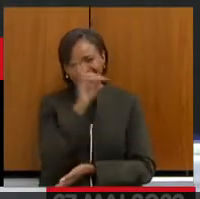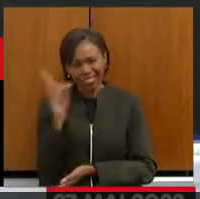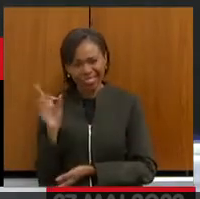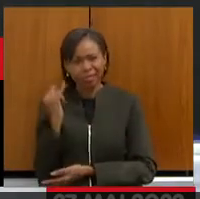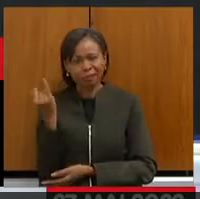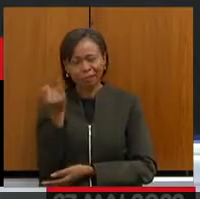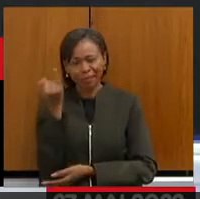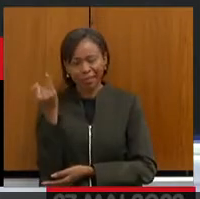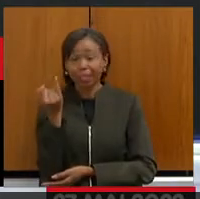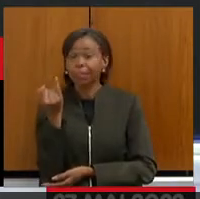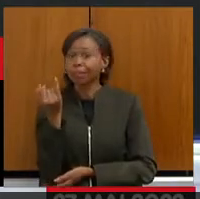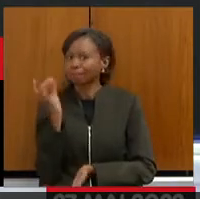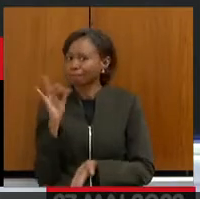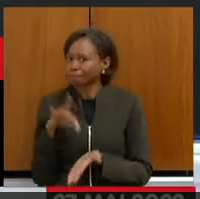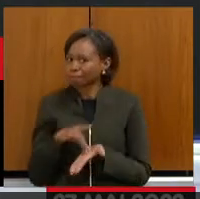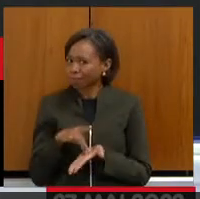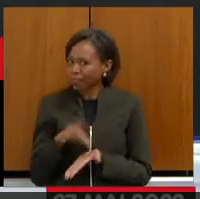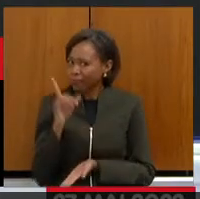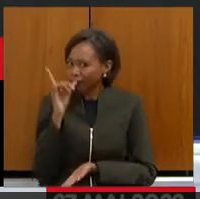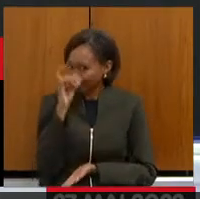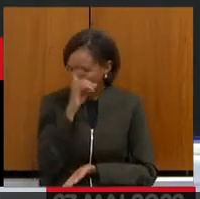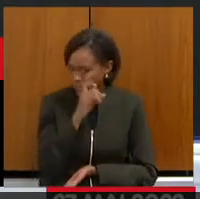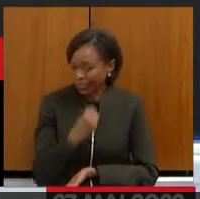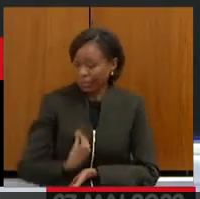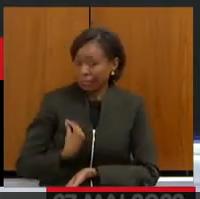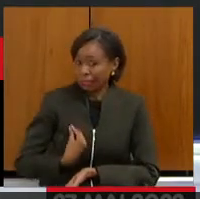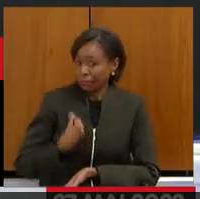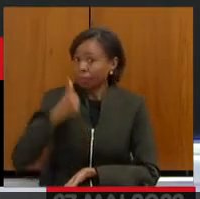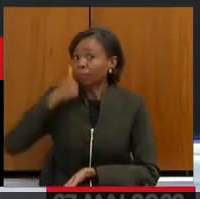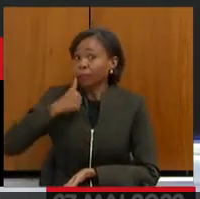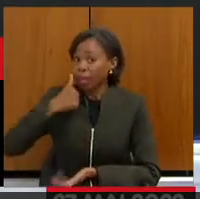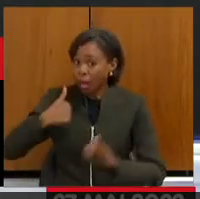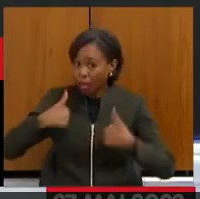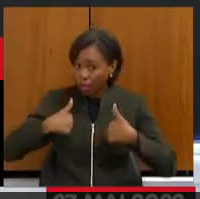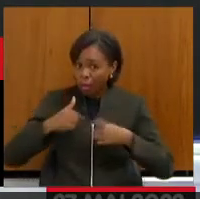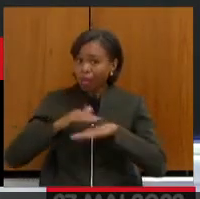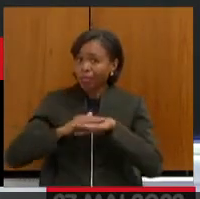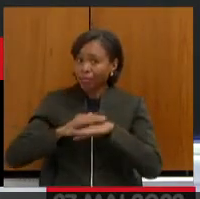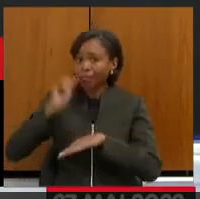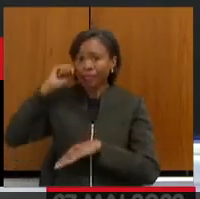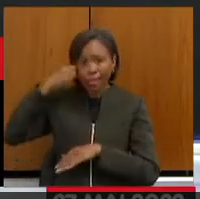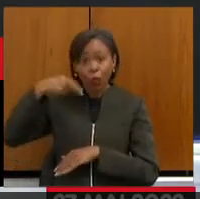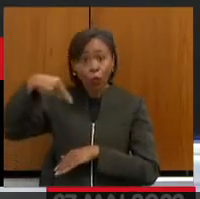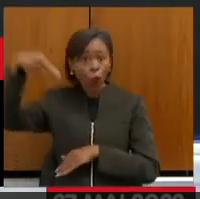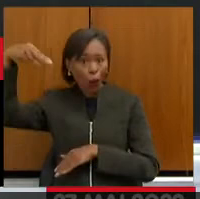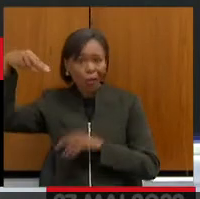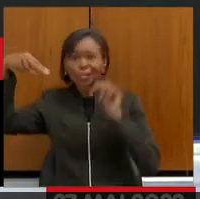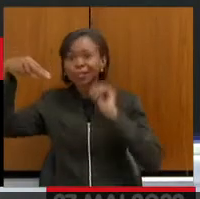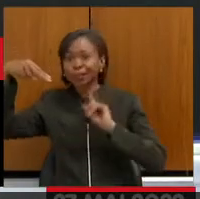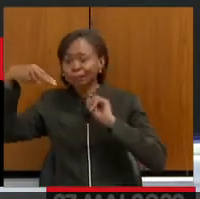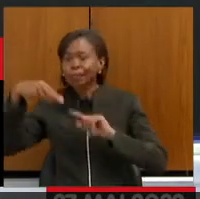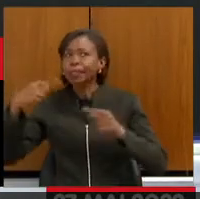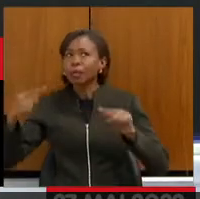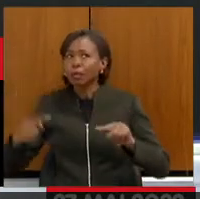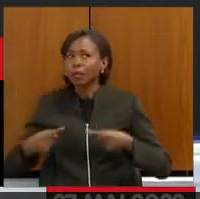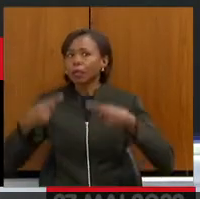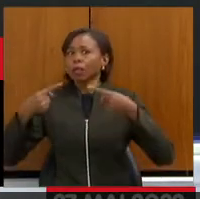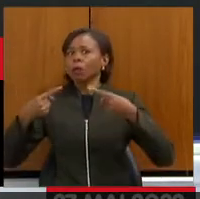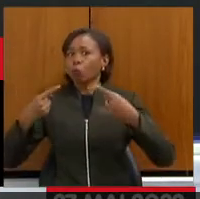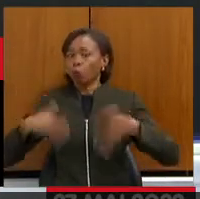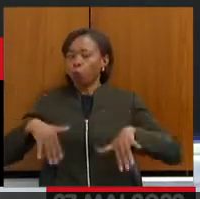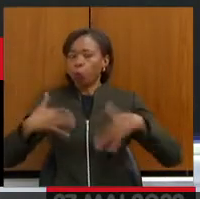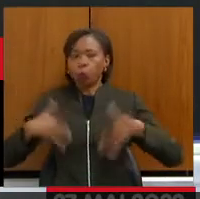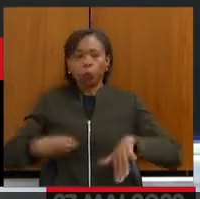de fato não é fácil sermos mulheres e eu com uma mulher negra do norte de Minas sei muito bem dos Desafios que é a gente sobreviver